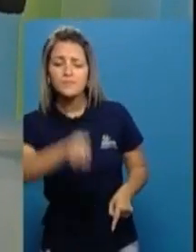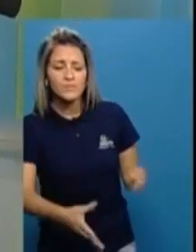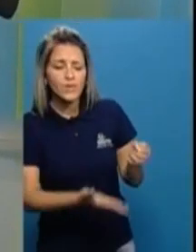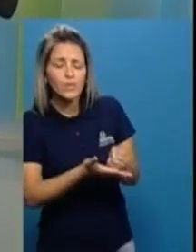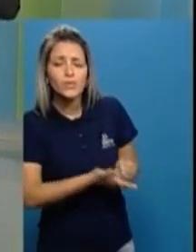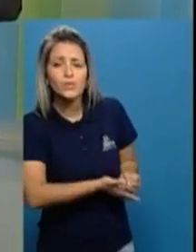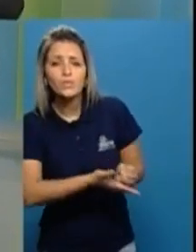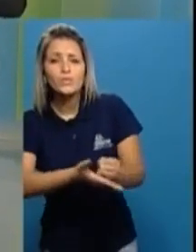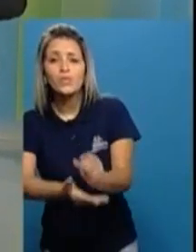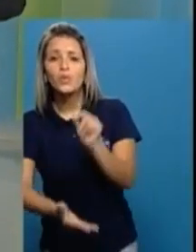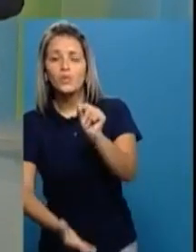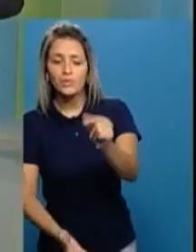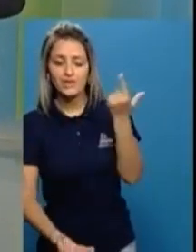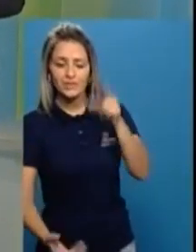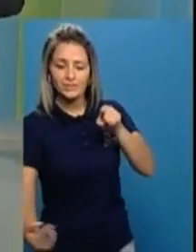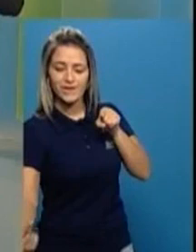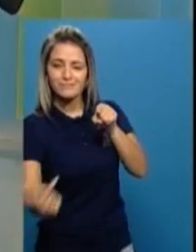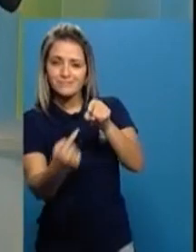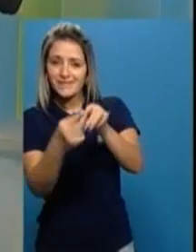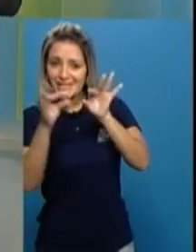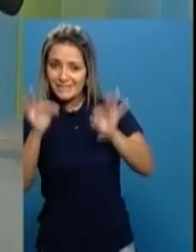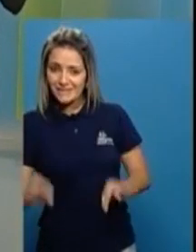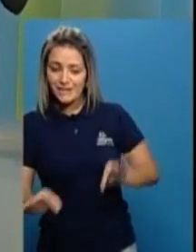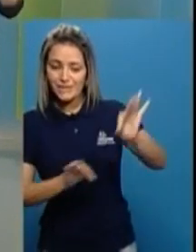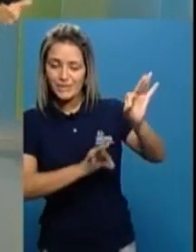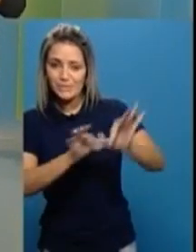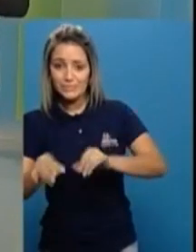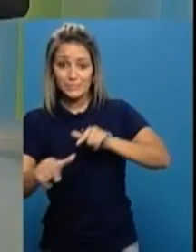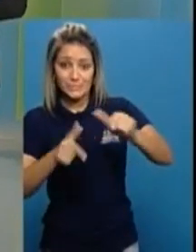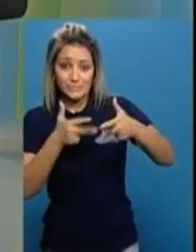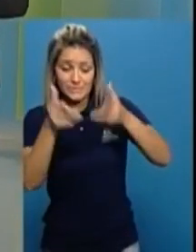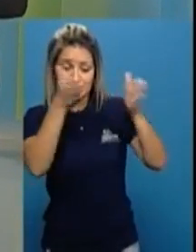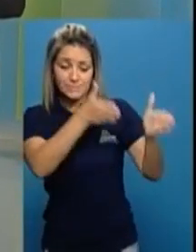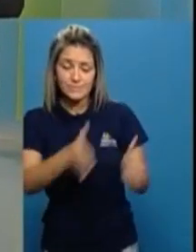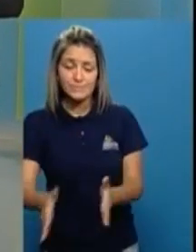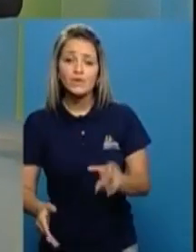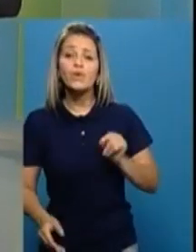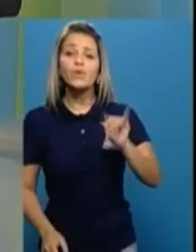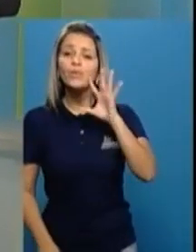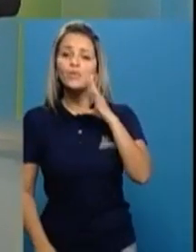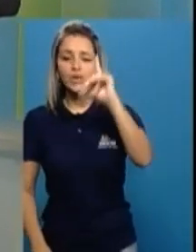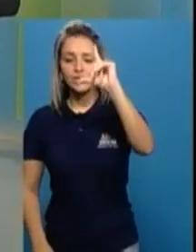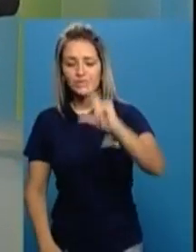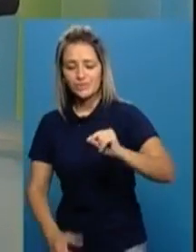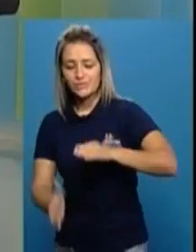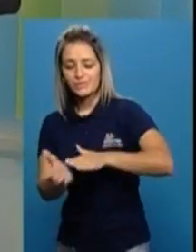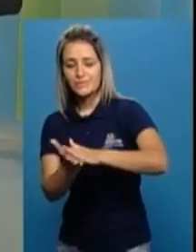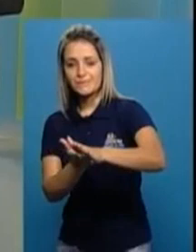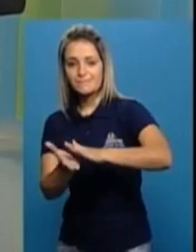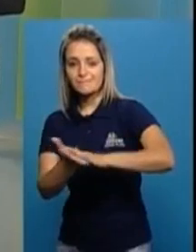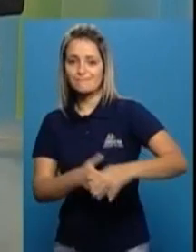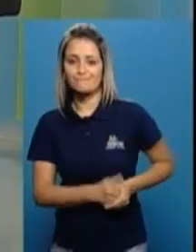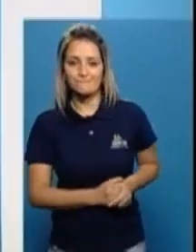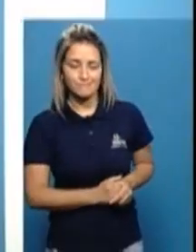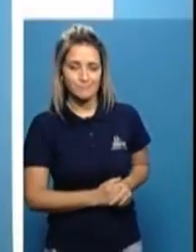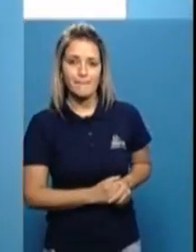a dar uma eficiência no sistema, com uma consequente redução dos custos.